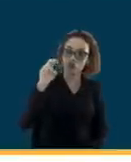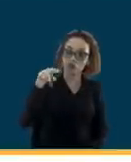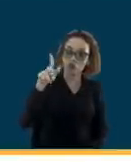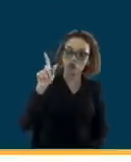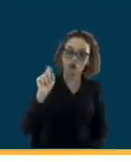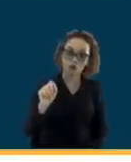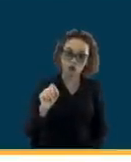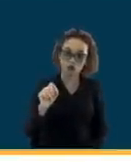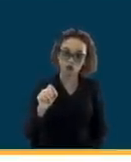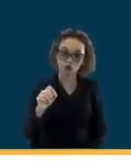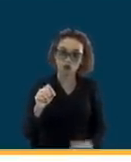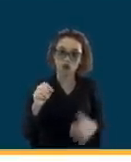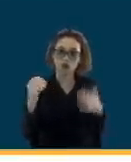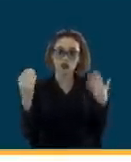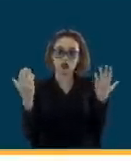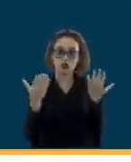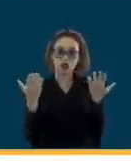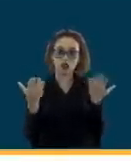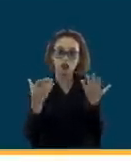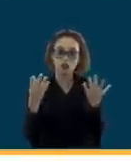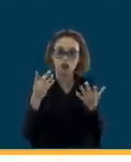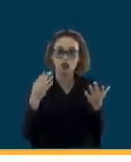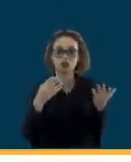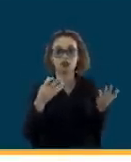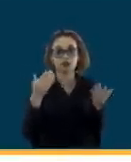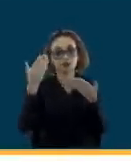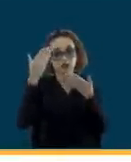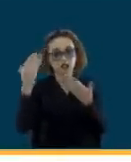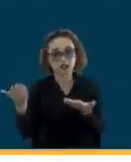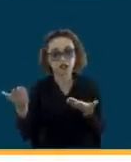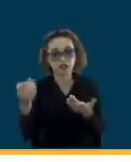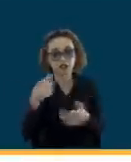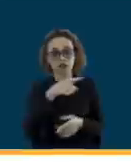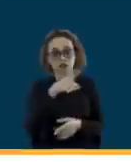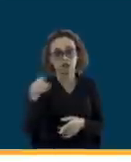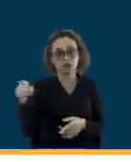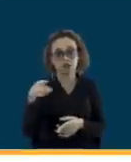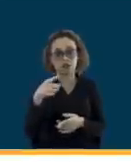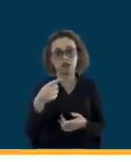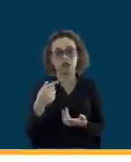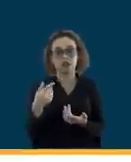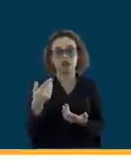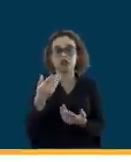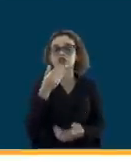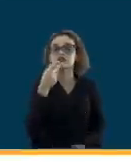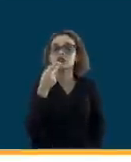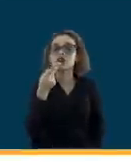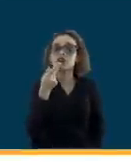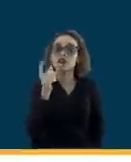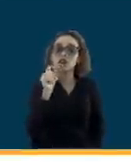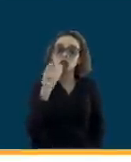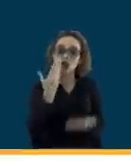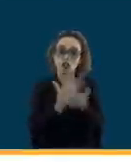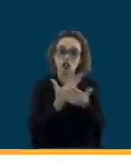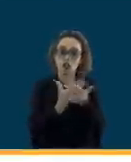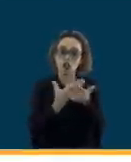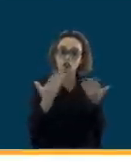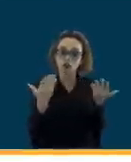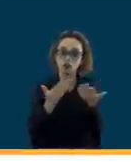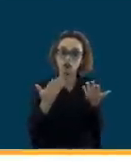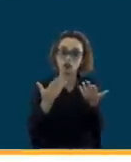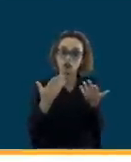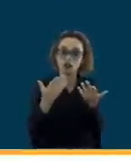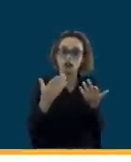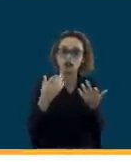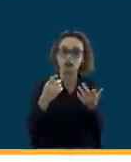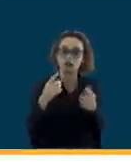passar para as nossas despedidas e agradecimentos, né? Quero também dizer que essa aula, eu acho que ela não podia ter sido melhor em